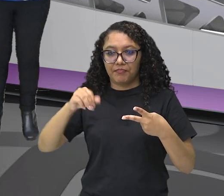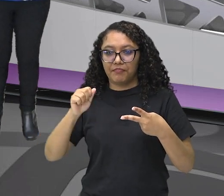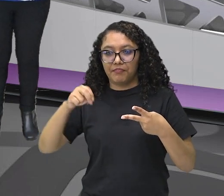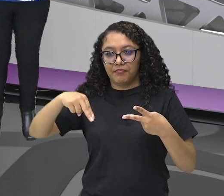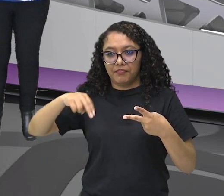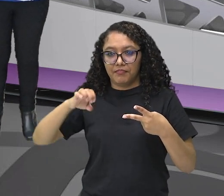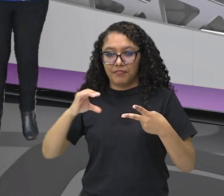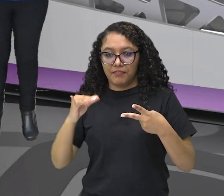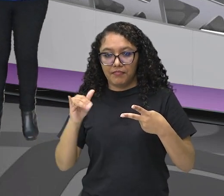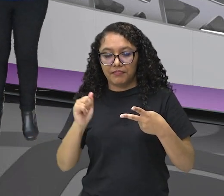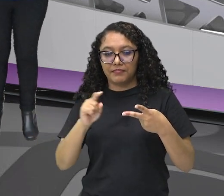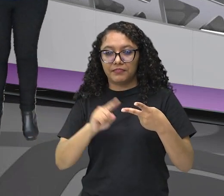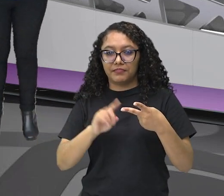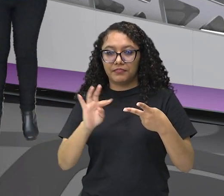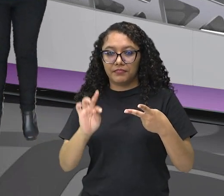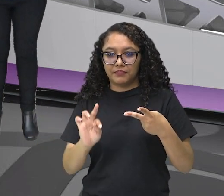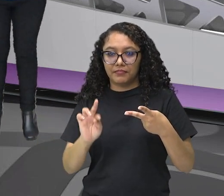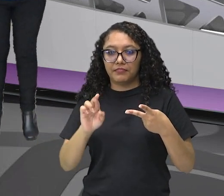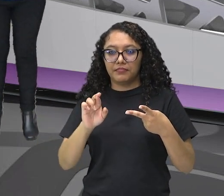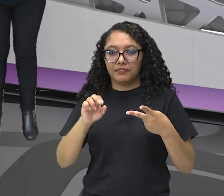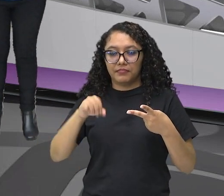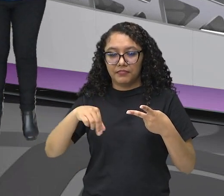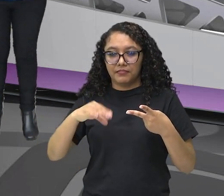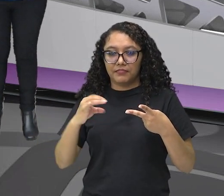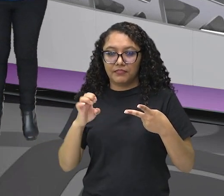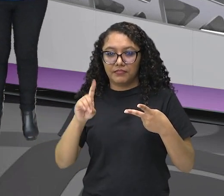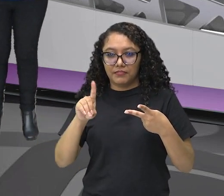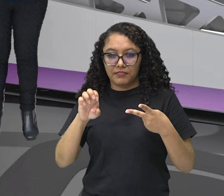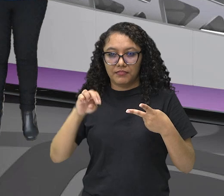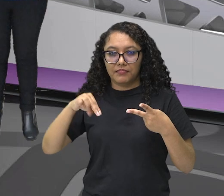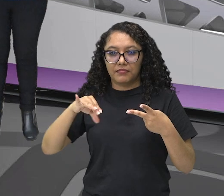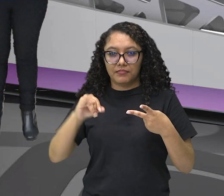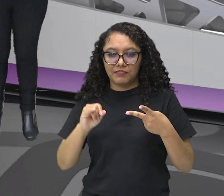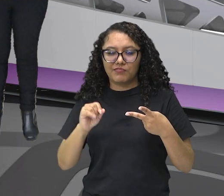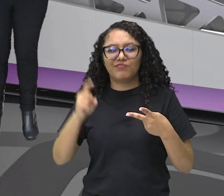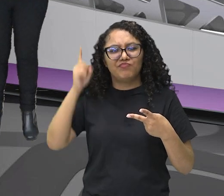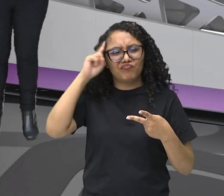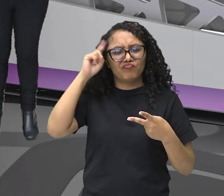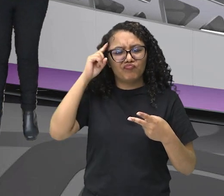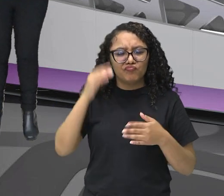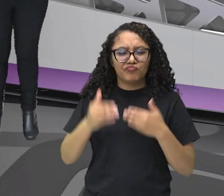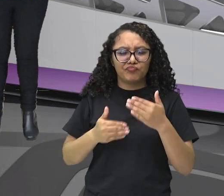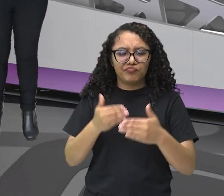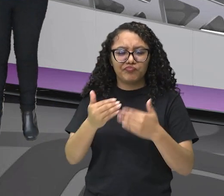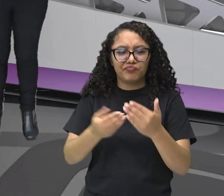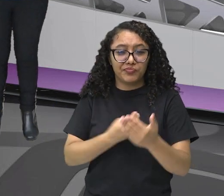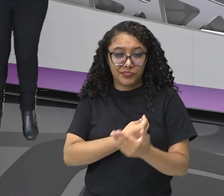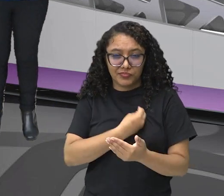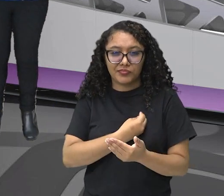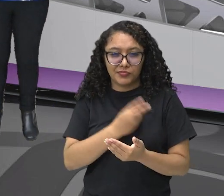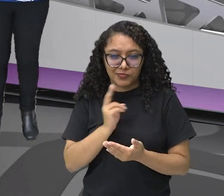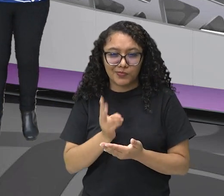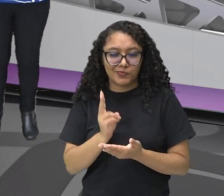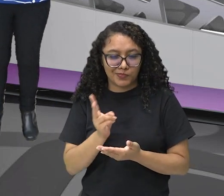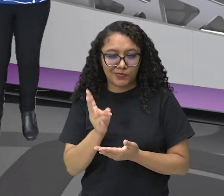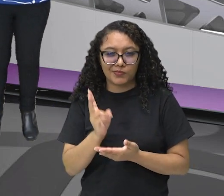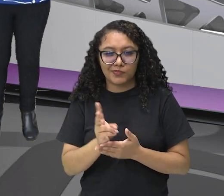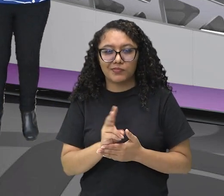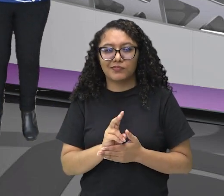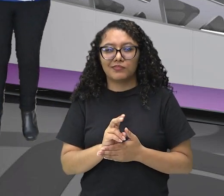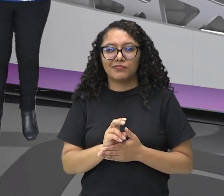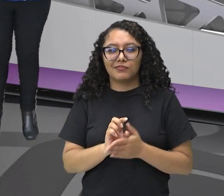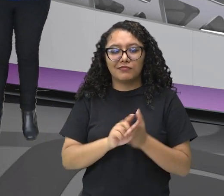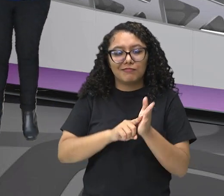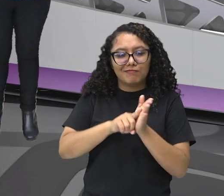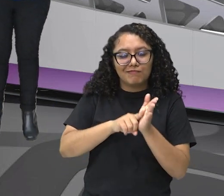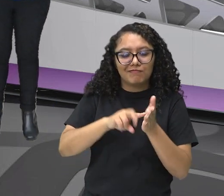que são dois temas que estão diariamente na nossa vida, verificando o significado